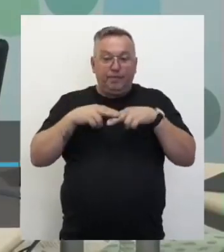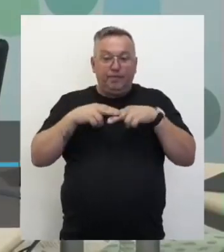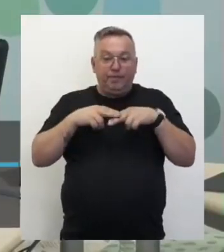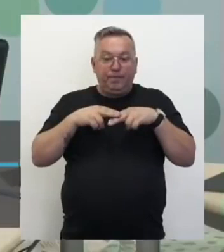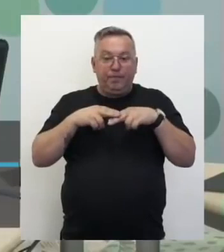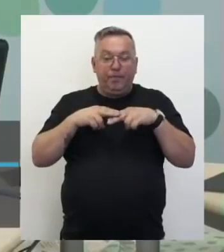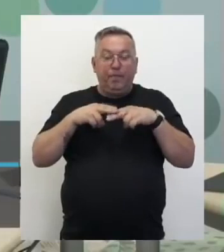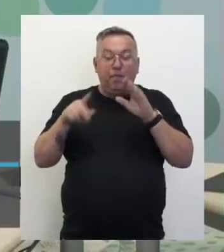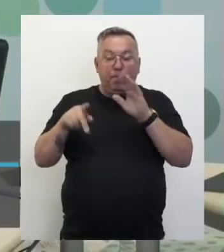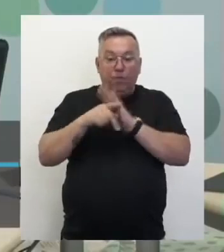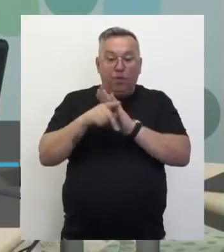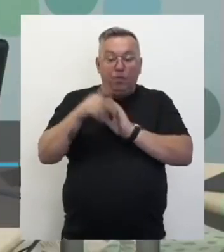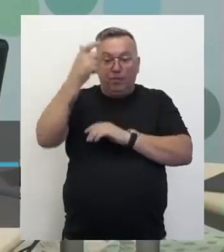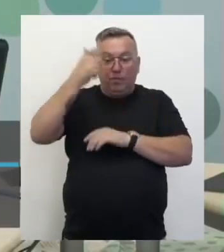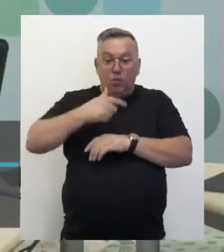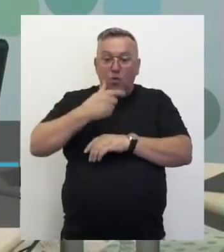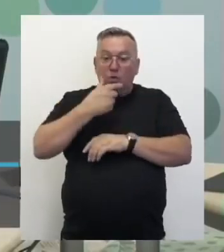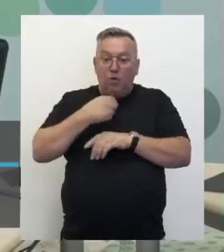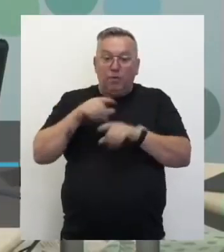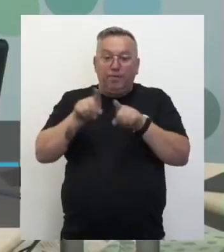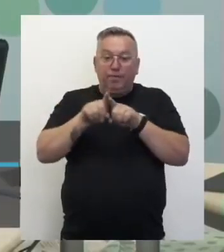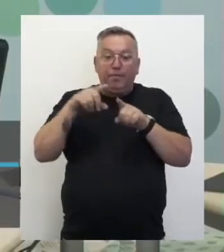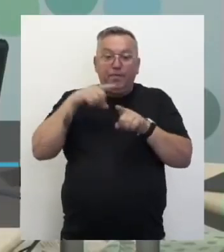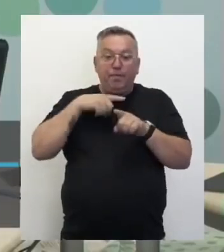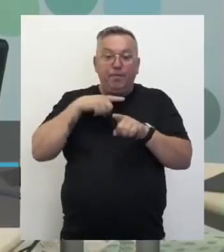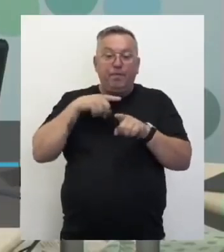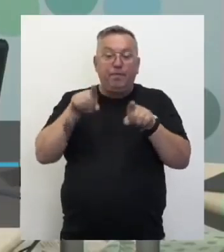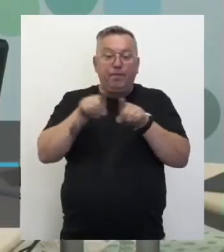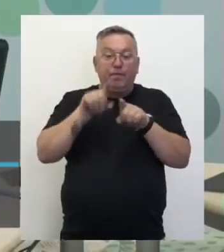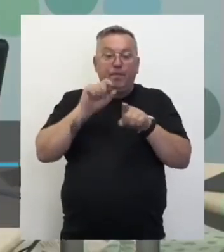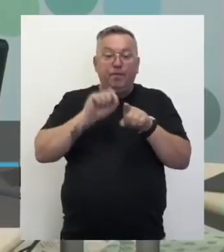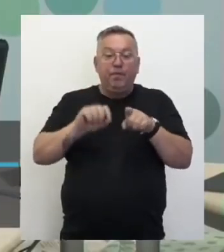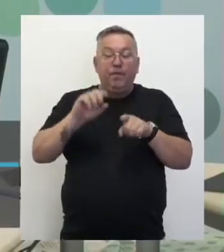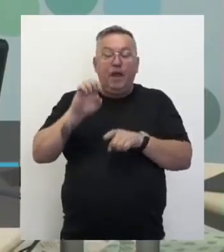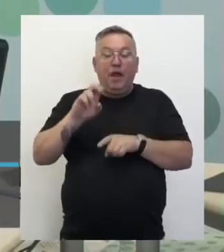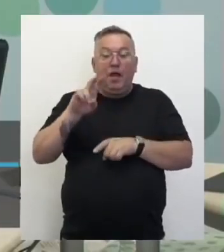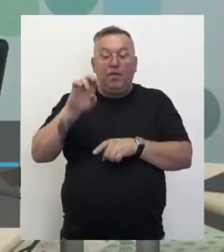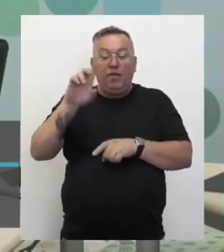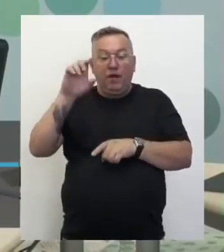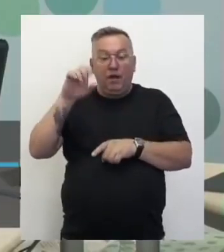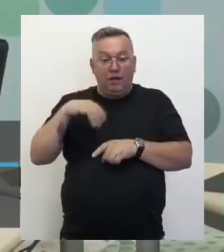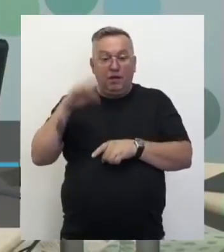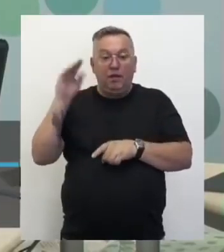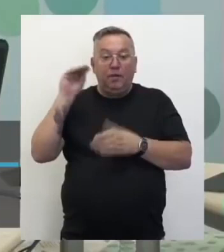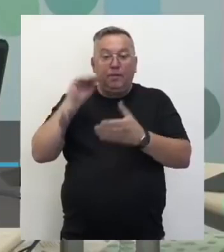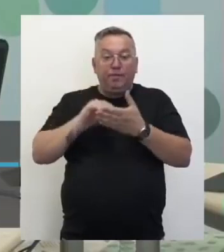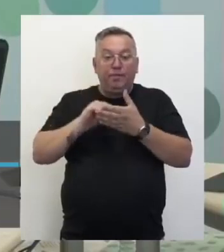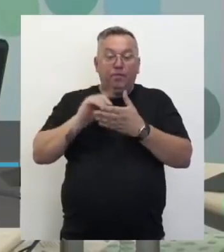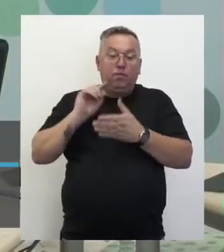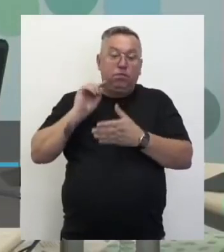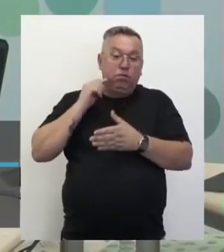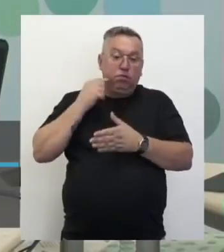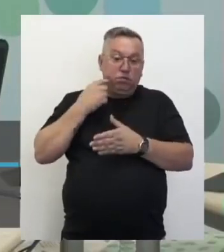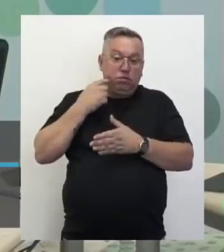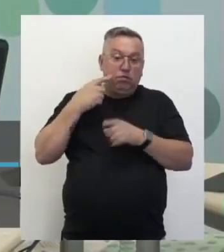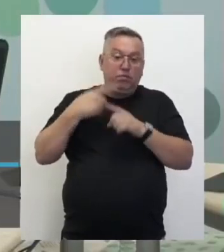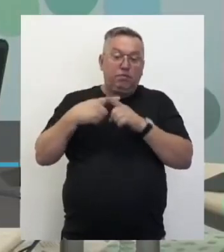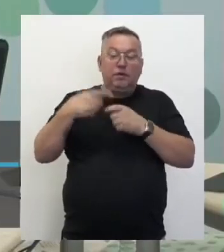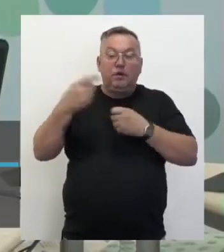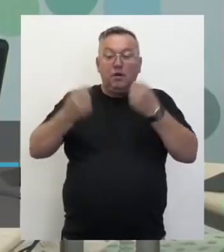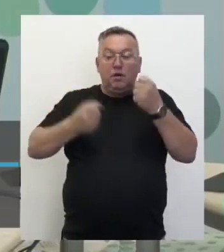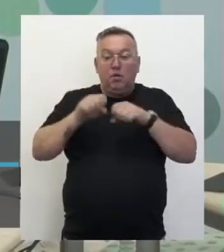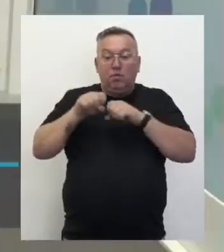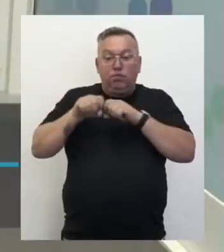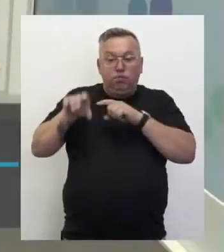das ações humanas. E nós temos também aqui a Evelyn, que colocou poluição causada pelos